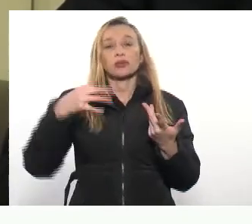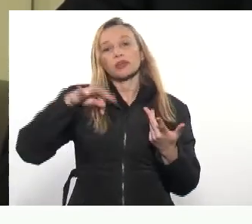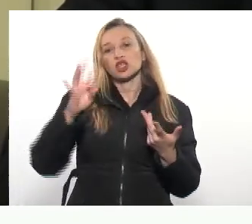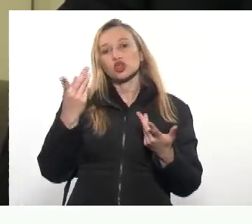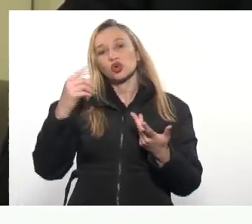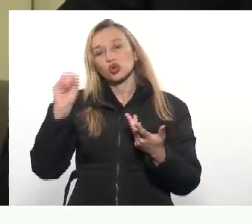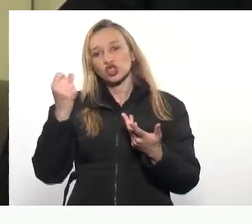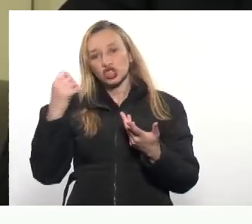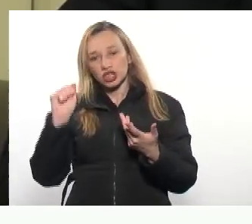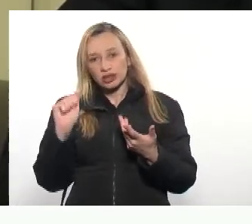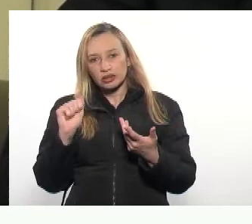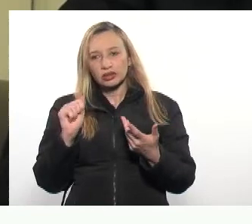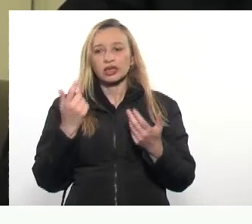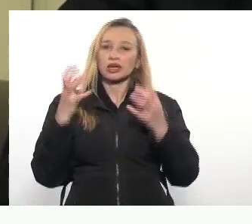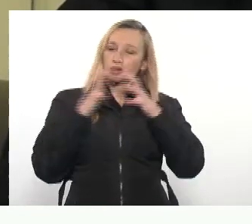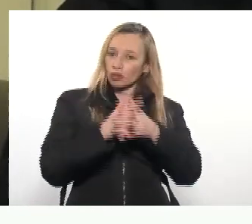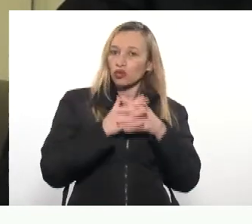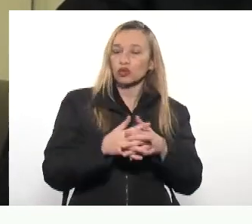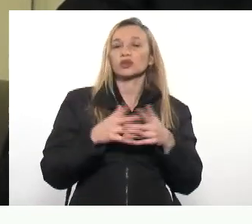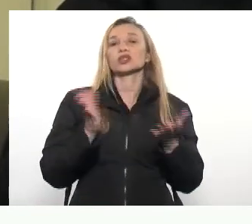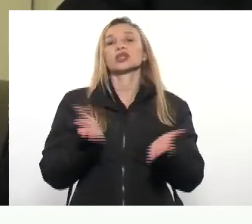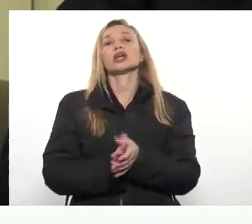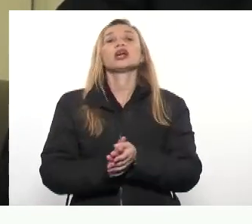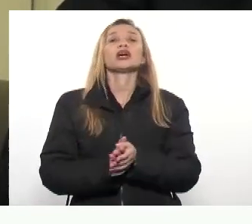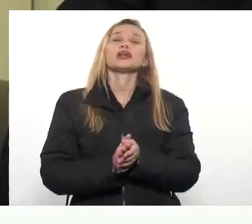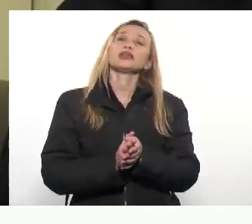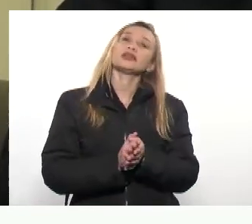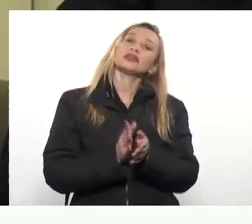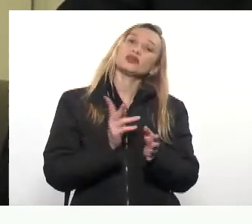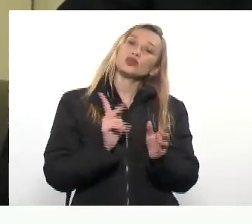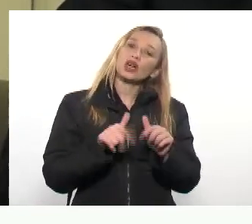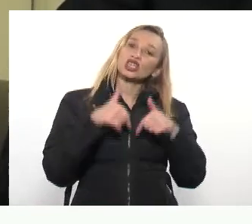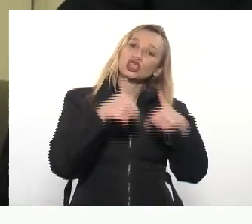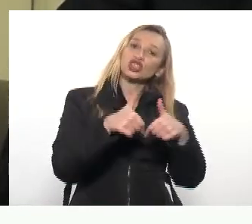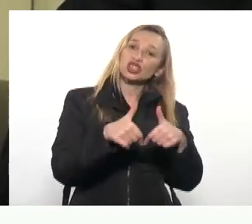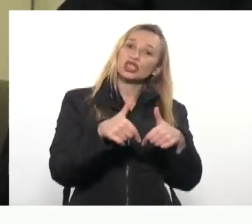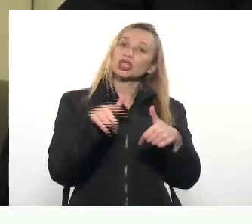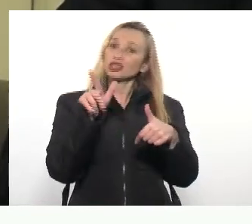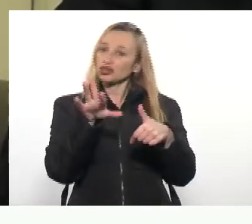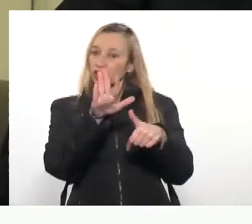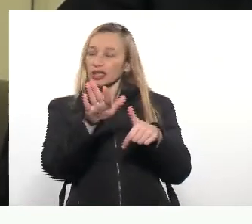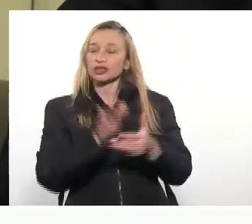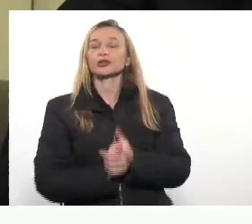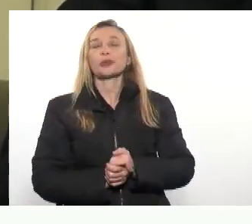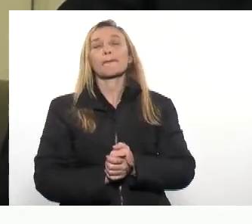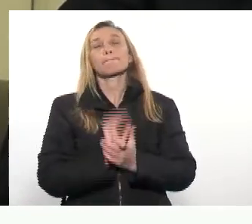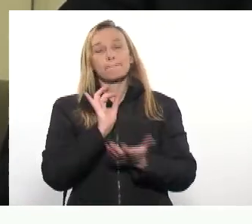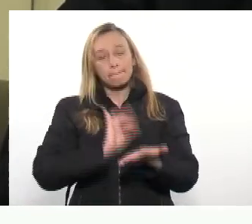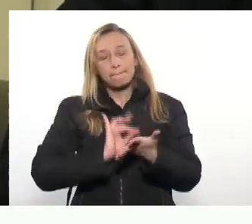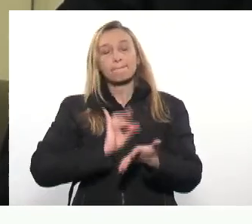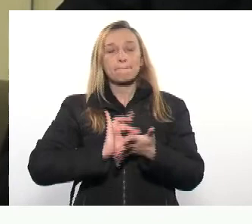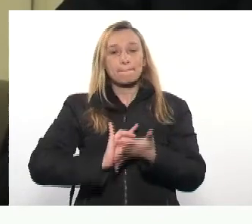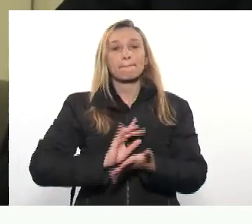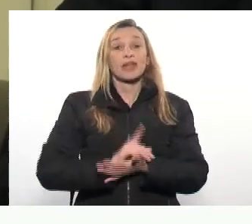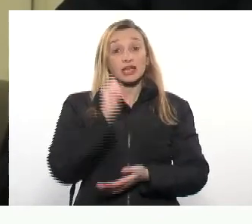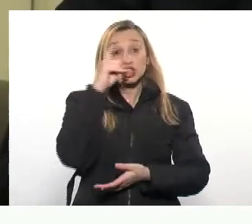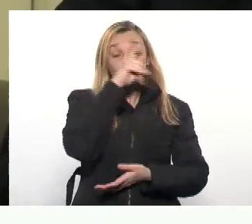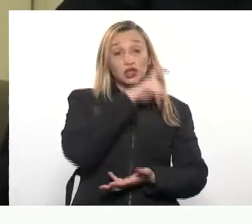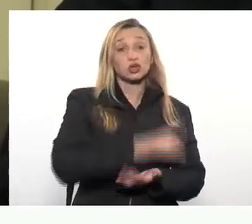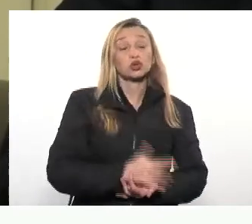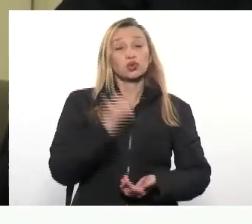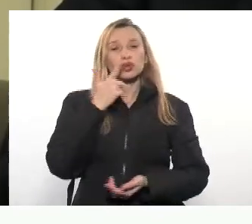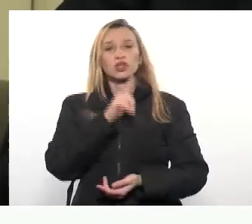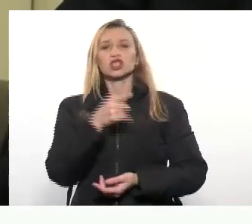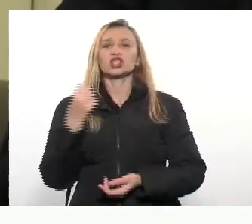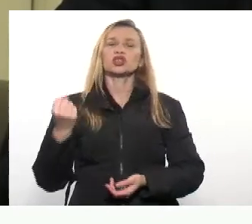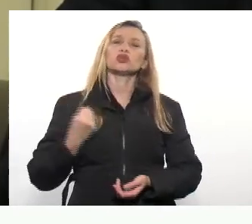deputados afirmaram, né? Na prática era absolutamente discricionário. Isso é verdade. É difícil conseguir a